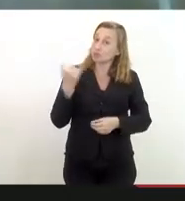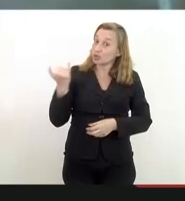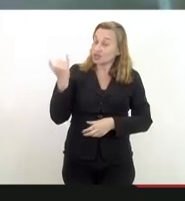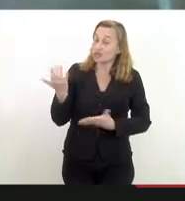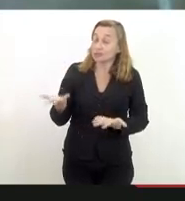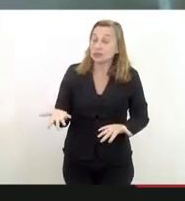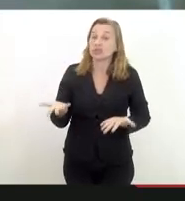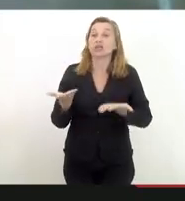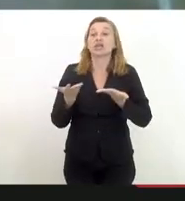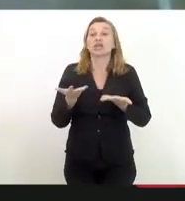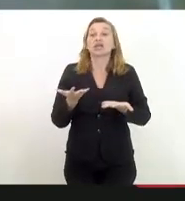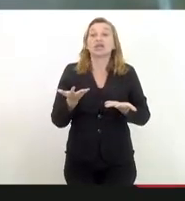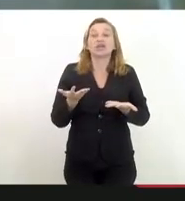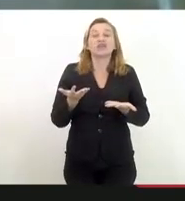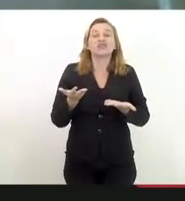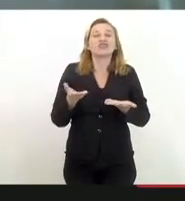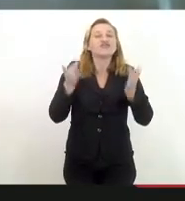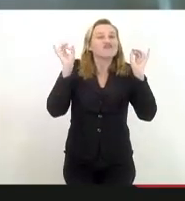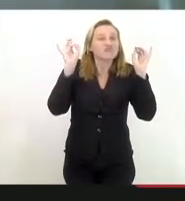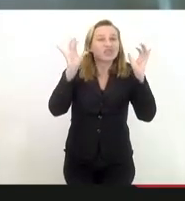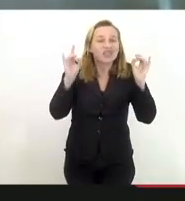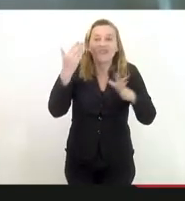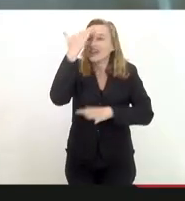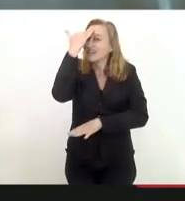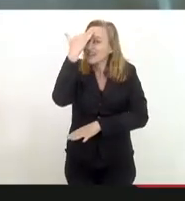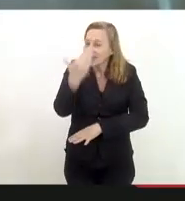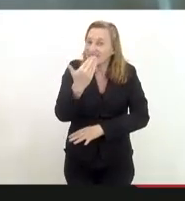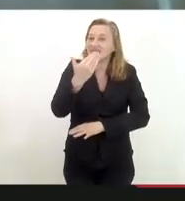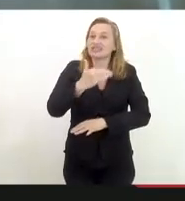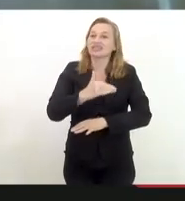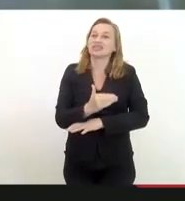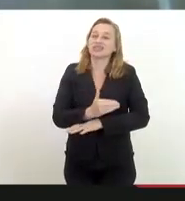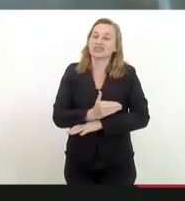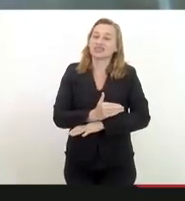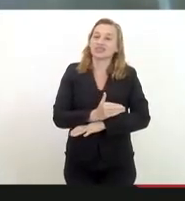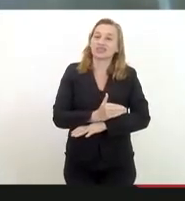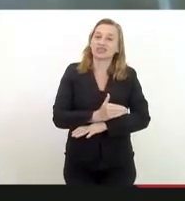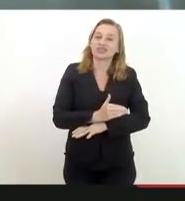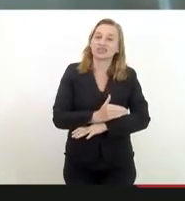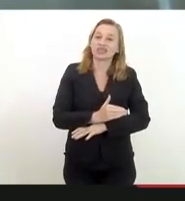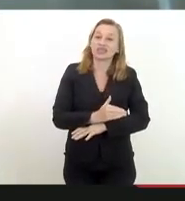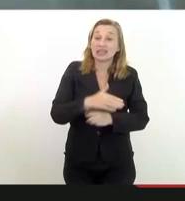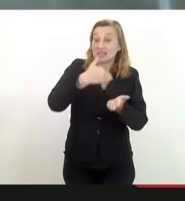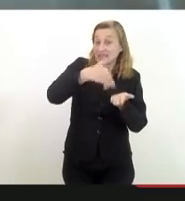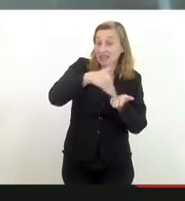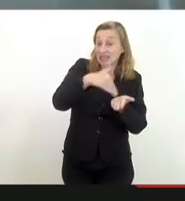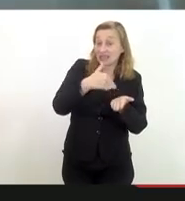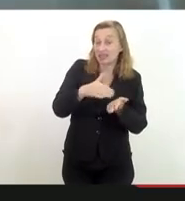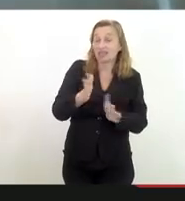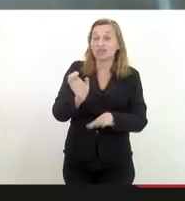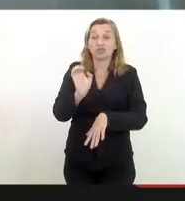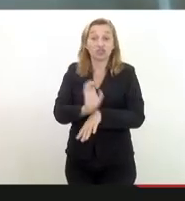relevância. Especial agradecer a predisposição do secretário de Estado de Saúde, doutor Alexandre